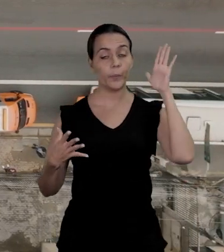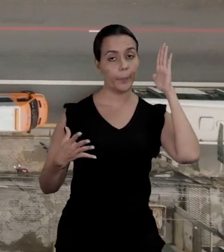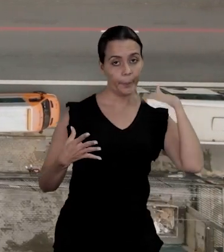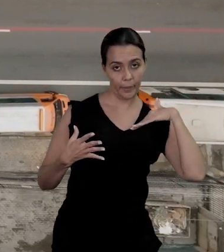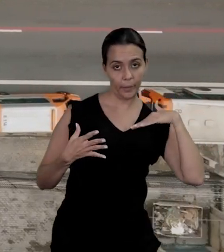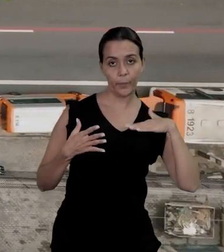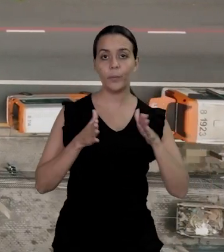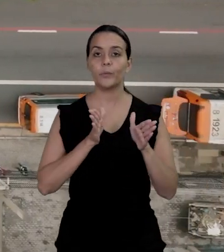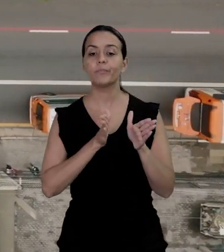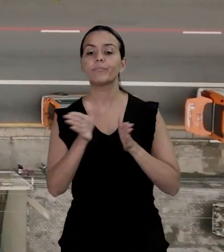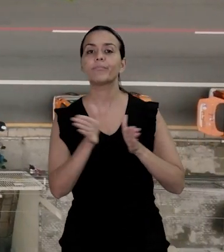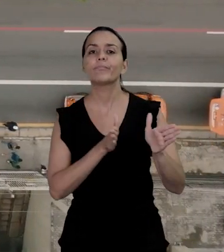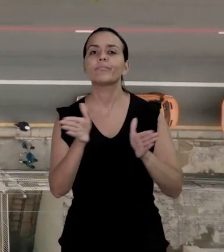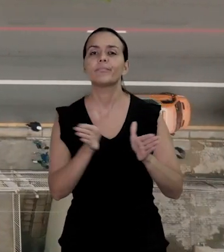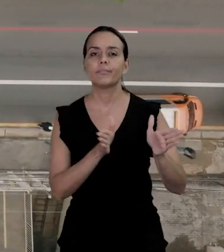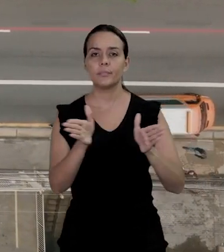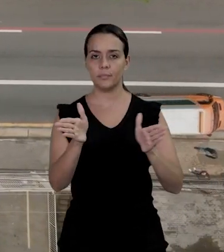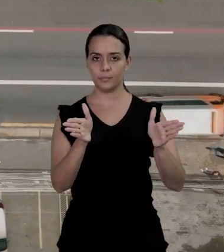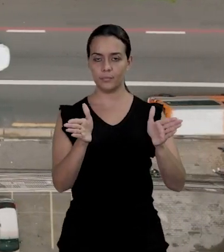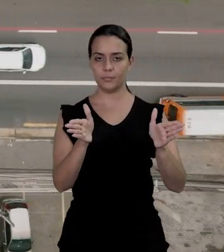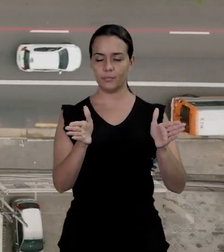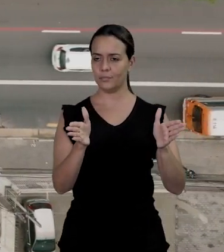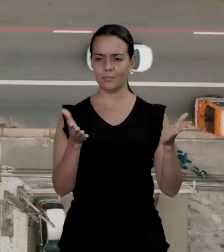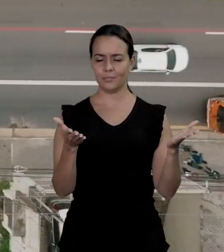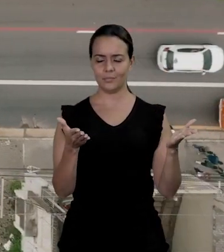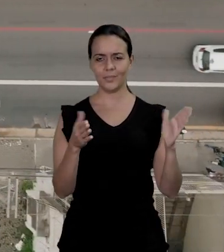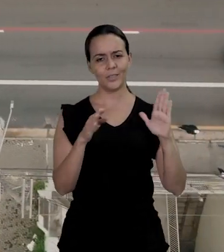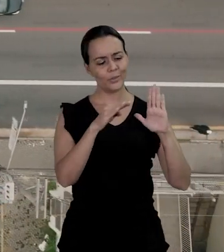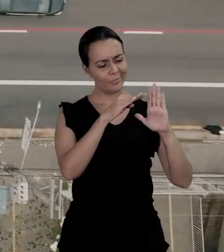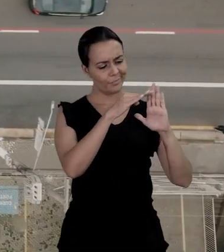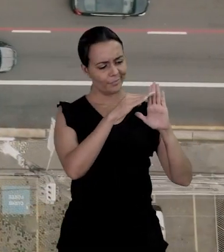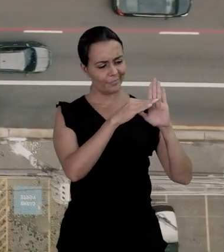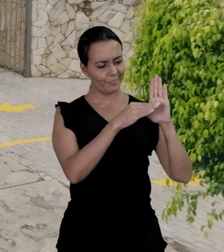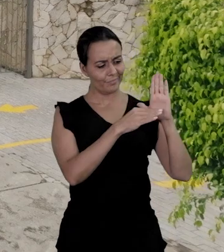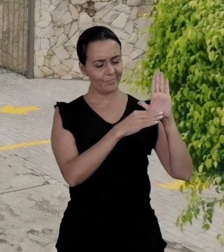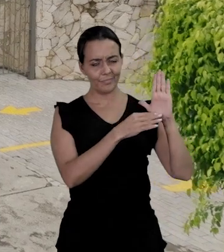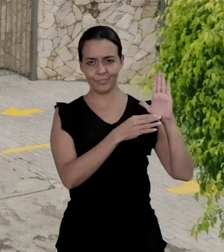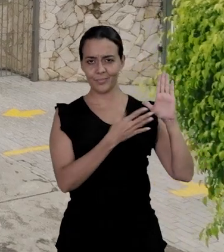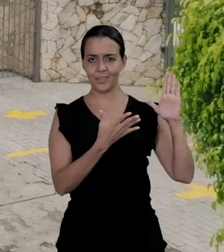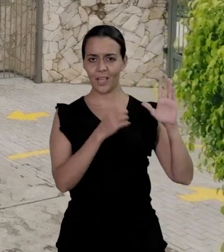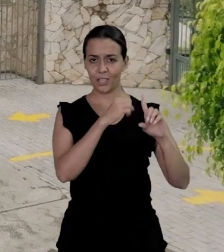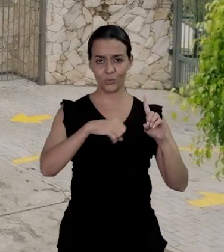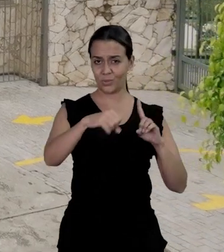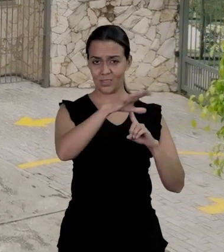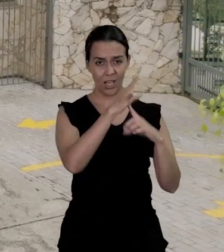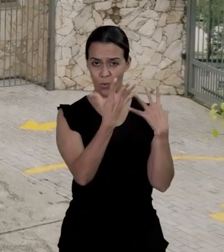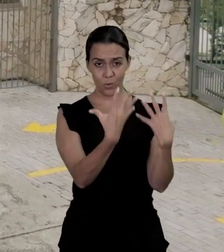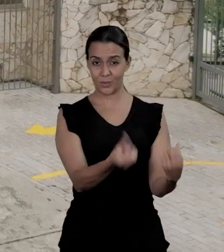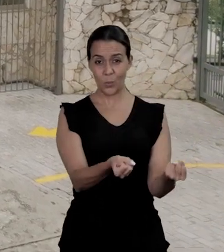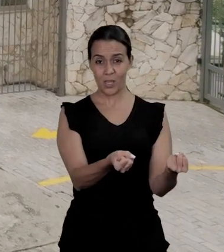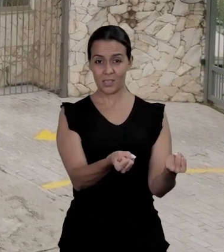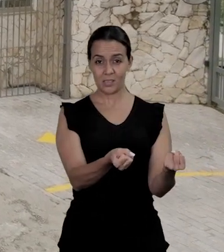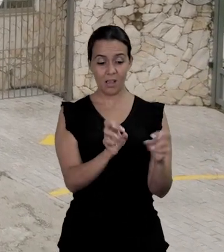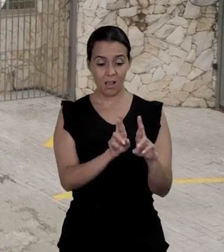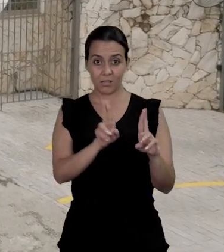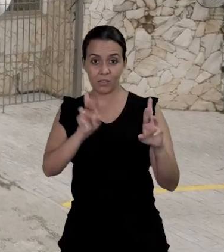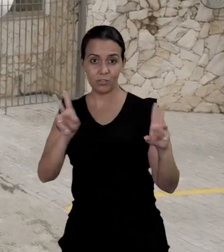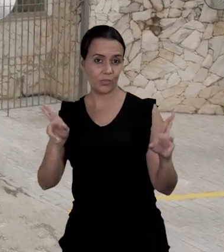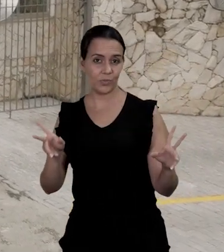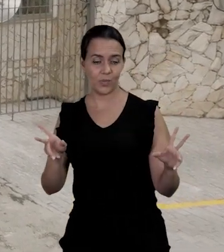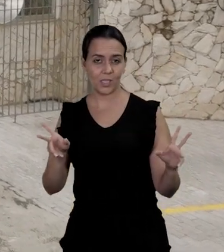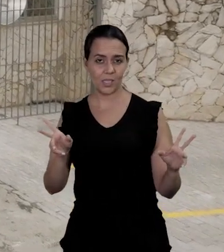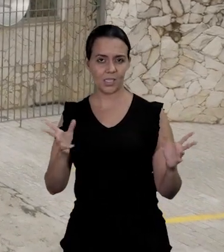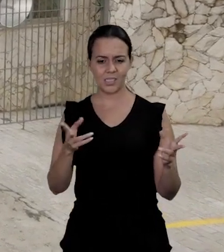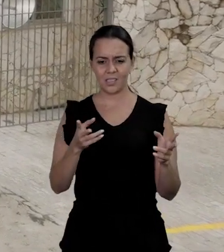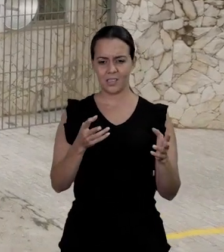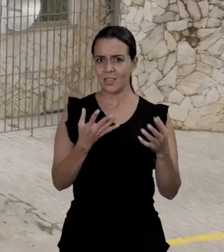é homem, você é mulher. Se você não é bom, você é mau. Dentro dessas únicas possibilidades, a gente vive uma sociedade ainda nos dias de